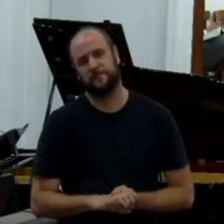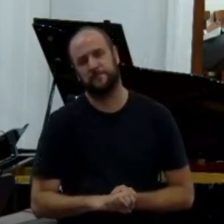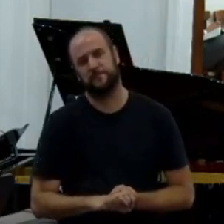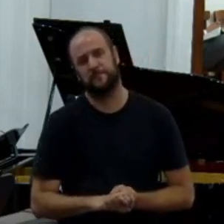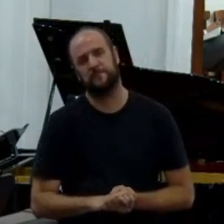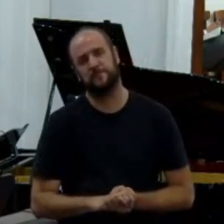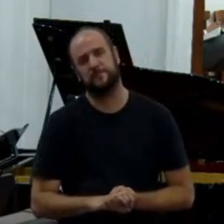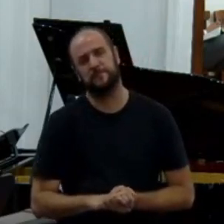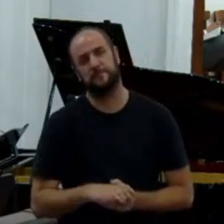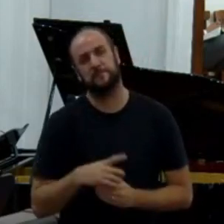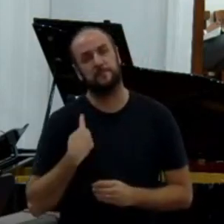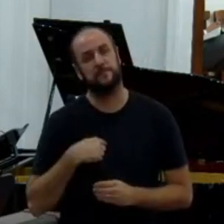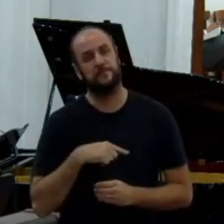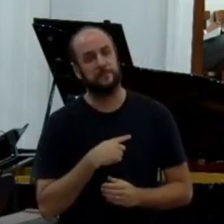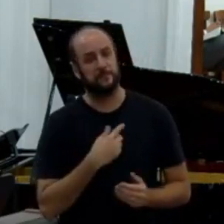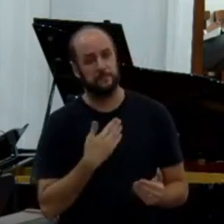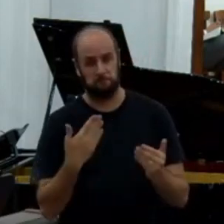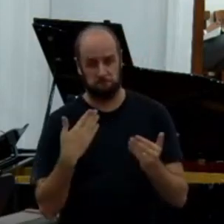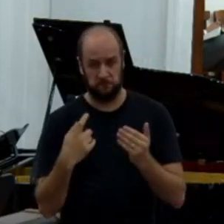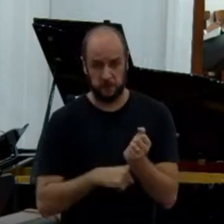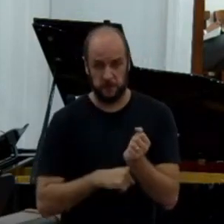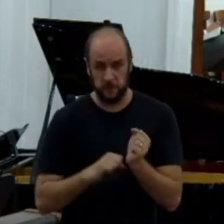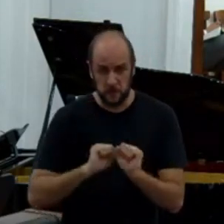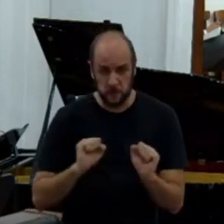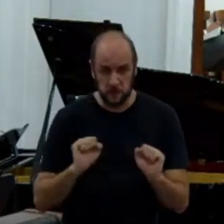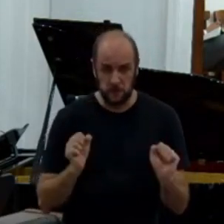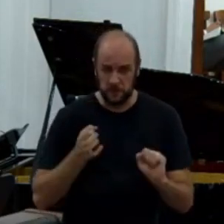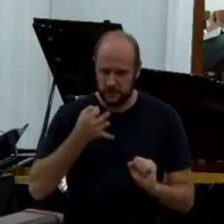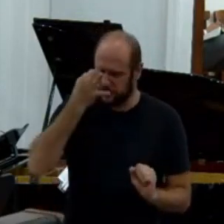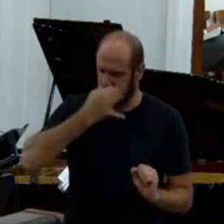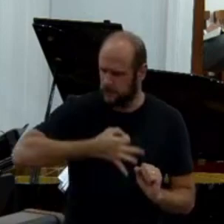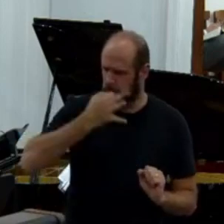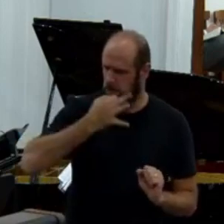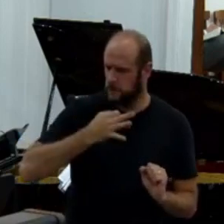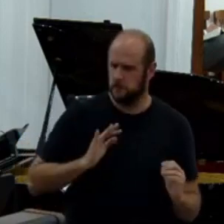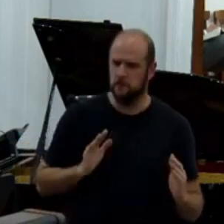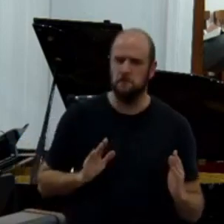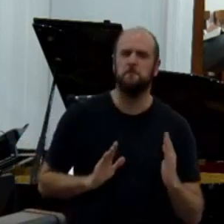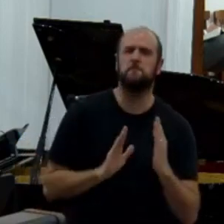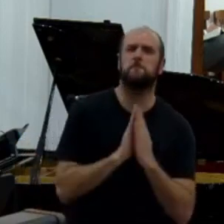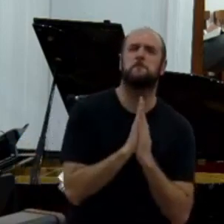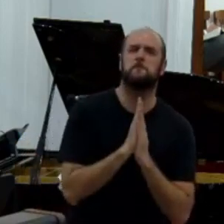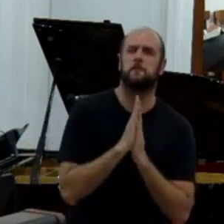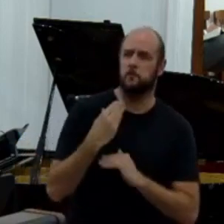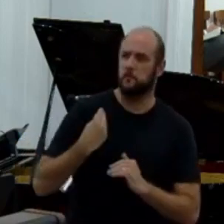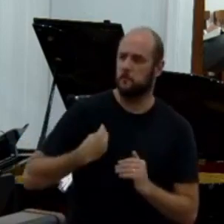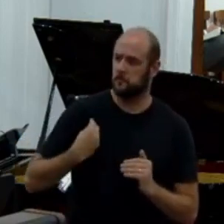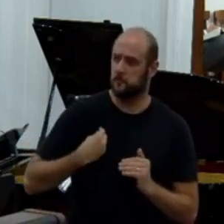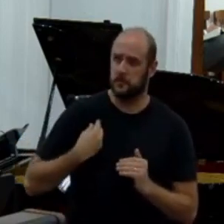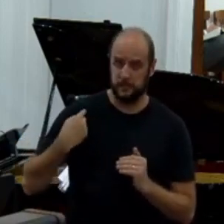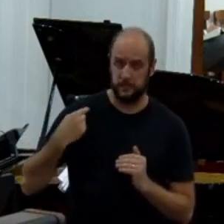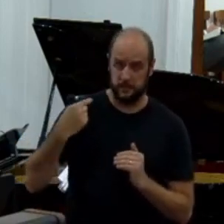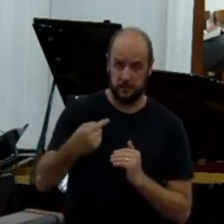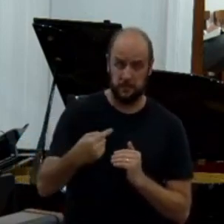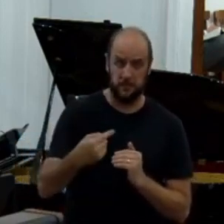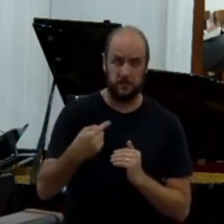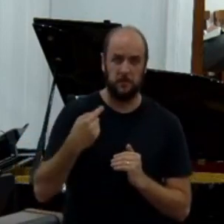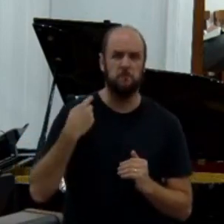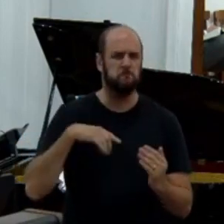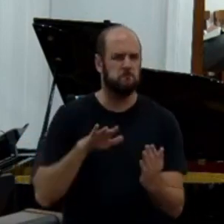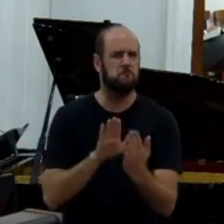Quando lidarmos com momentos de ira, que por certo enfrentaremos ao longo da semana.